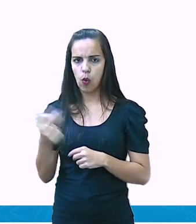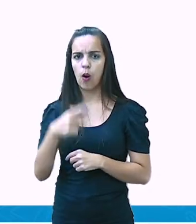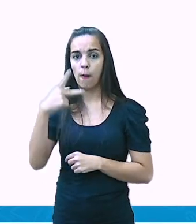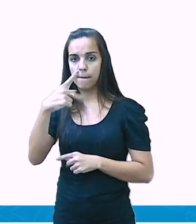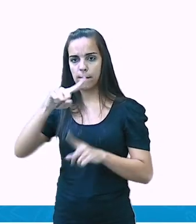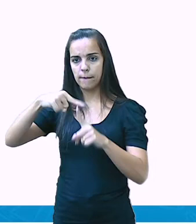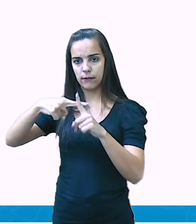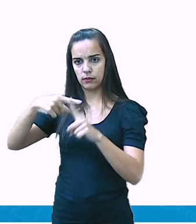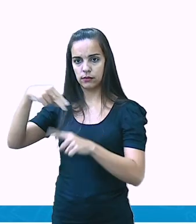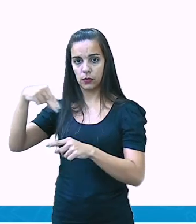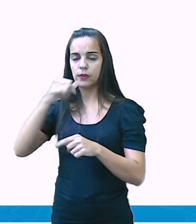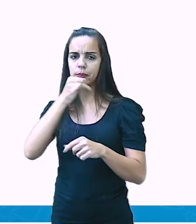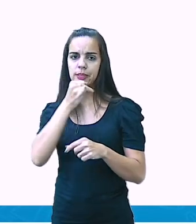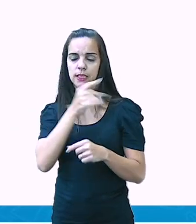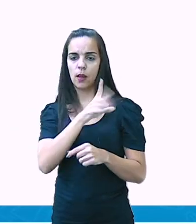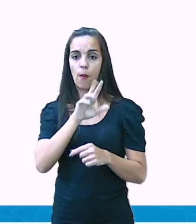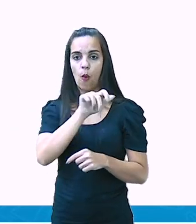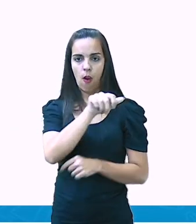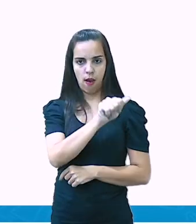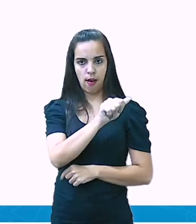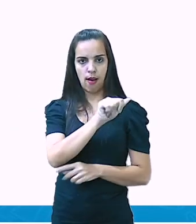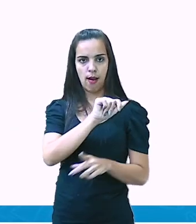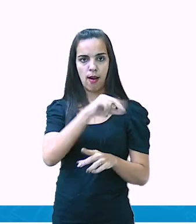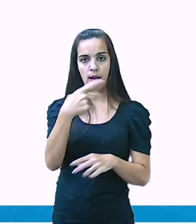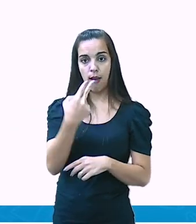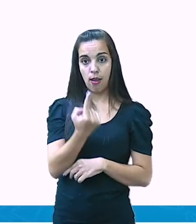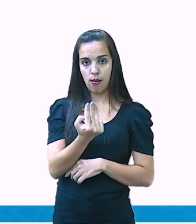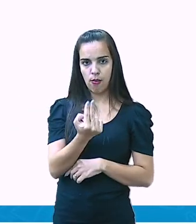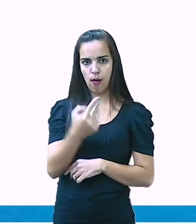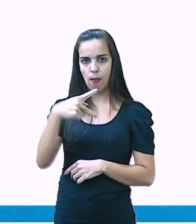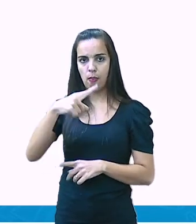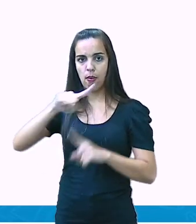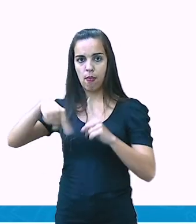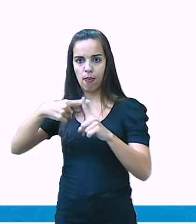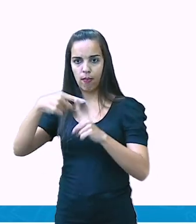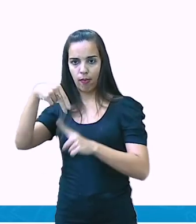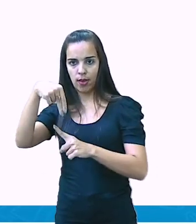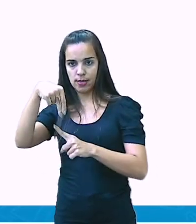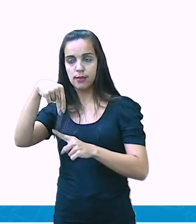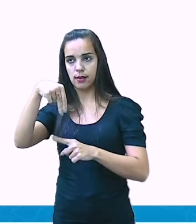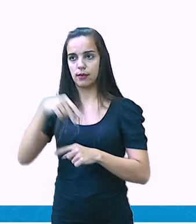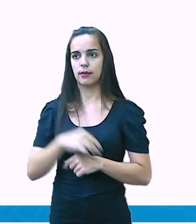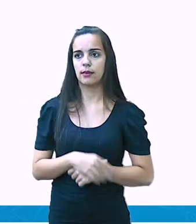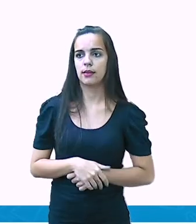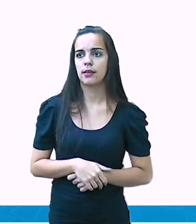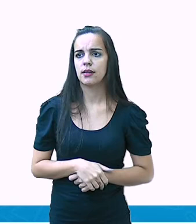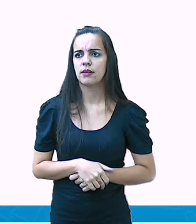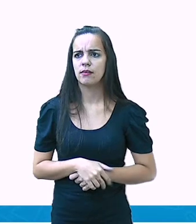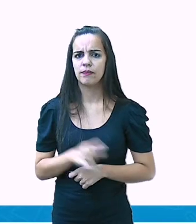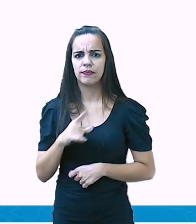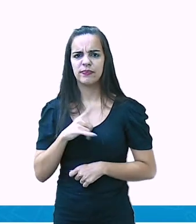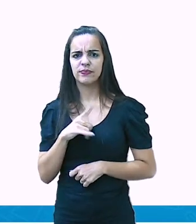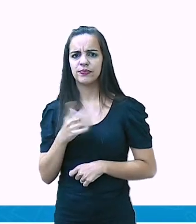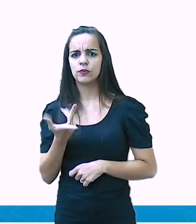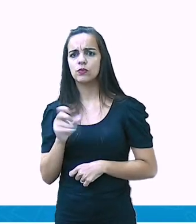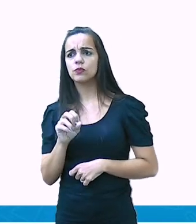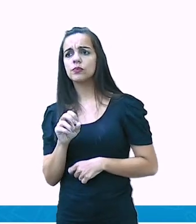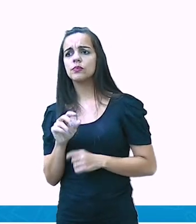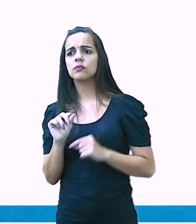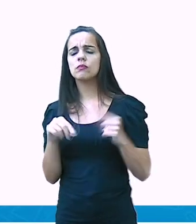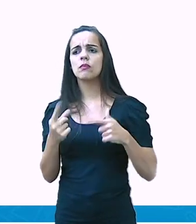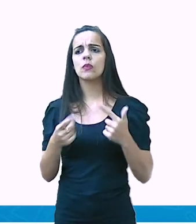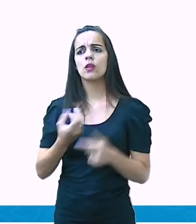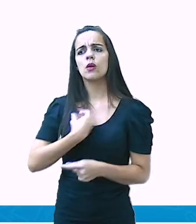o valor da massa daquele átomo. Mas a gente falou que o número de